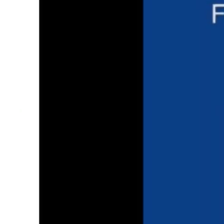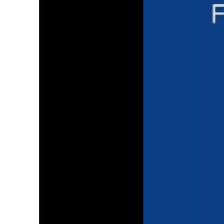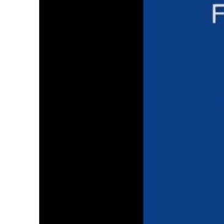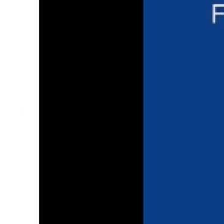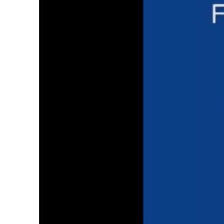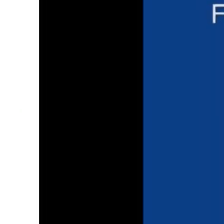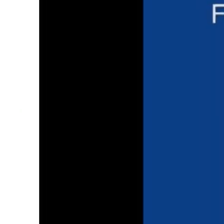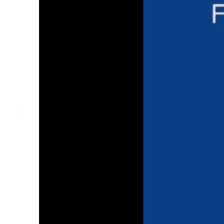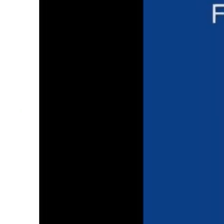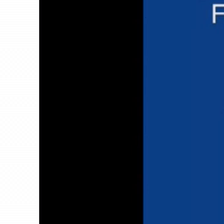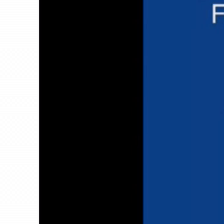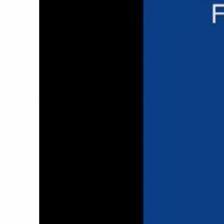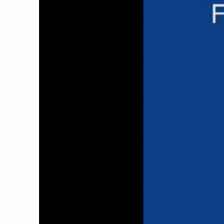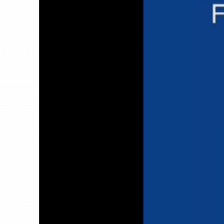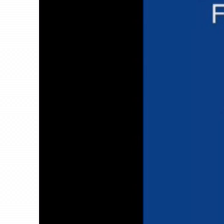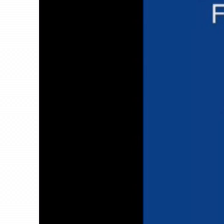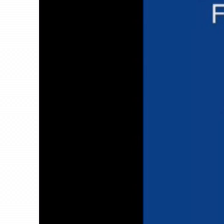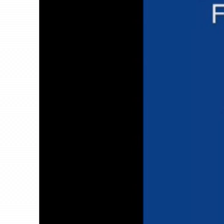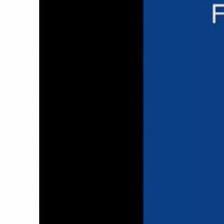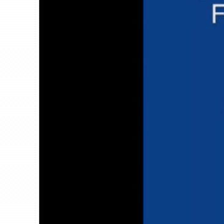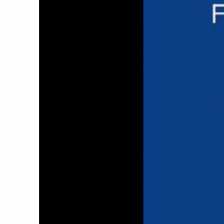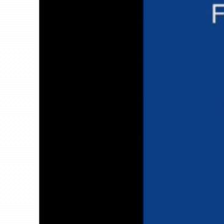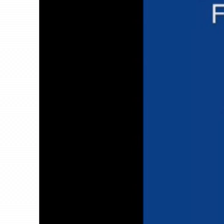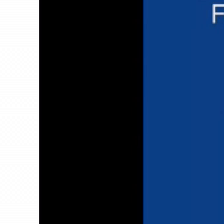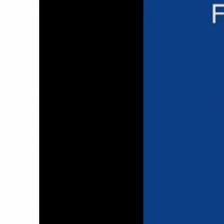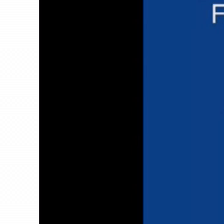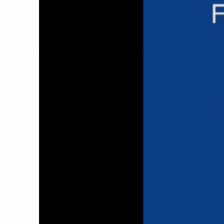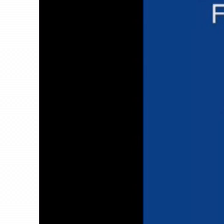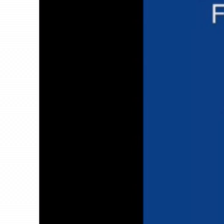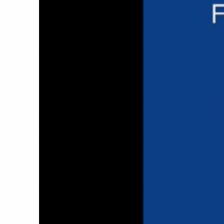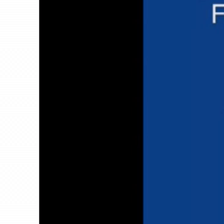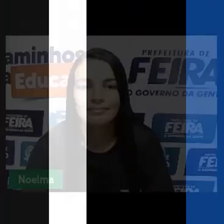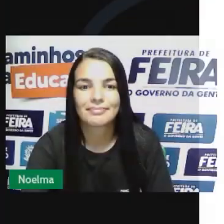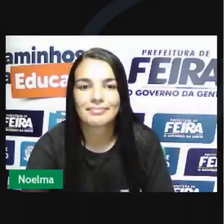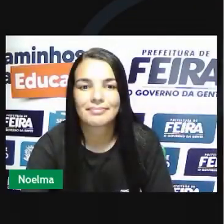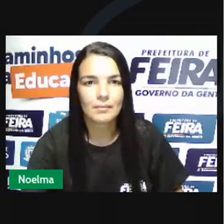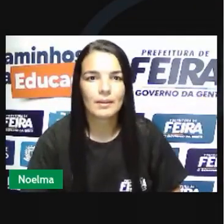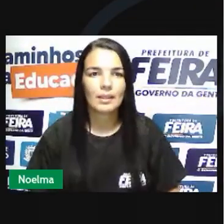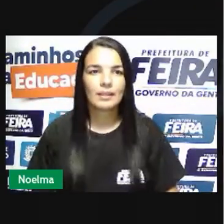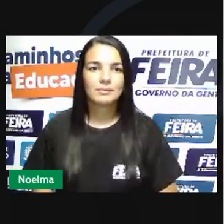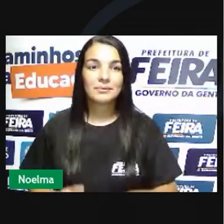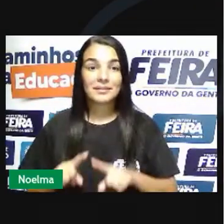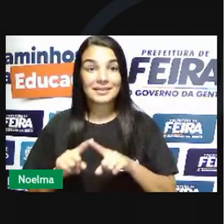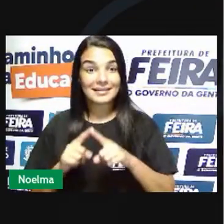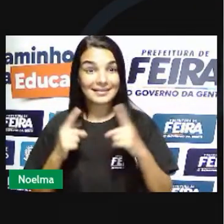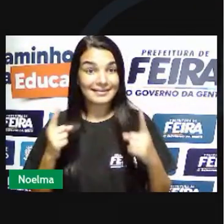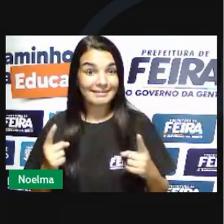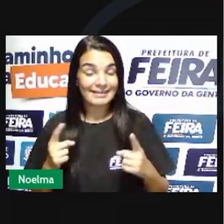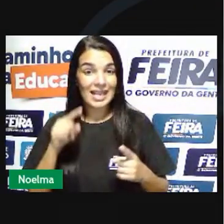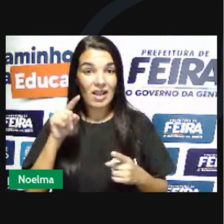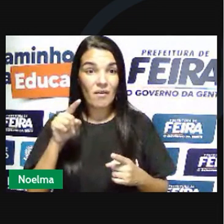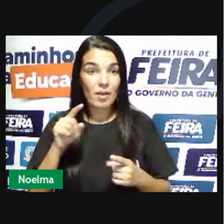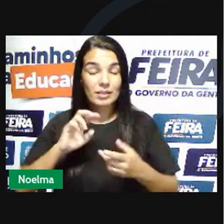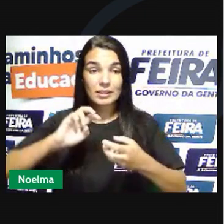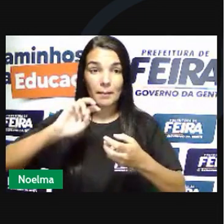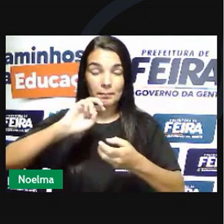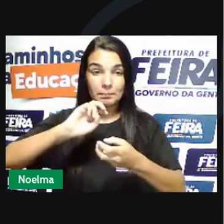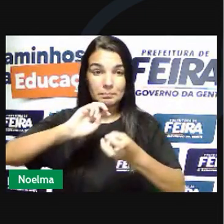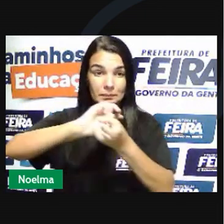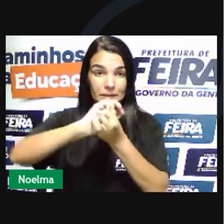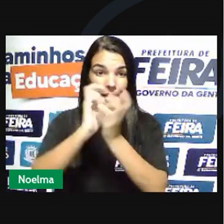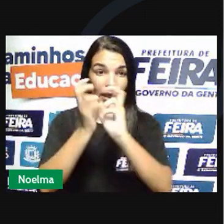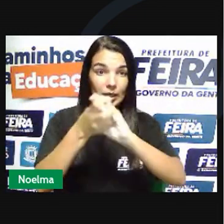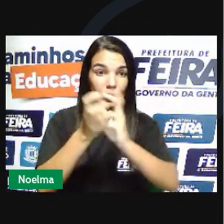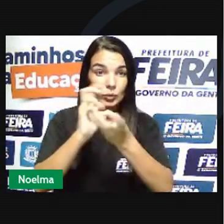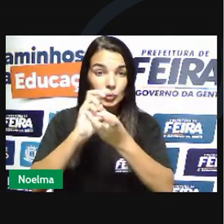impostos, colonialismo e o monopólio. Artesãos, alfaiates, médicos, soldados, advogados,